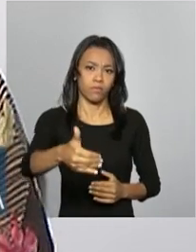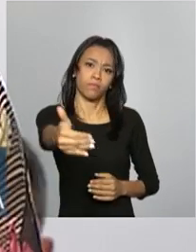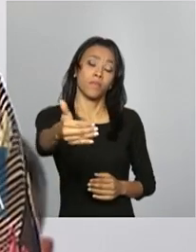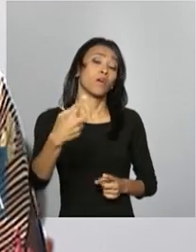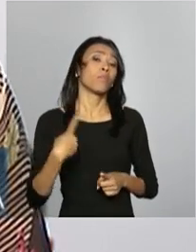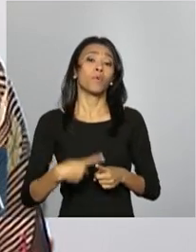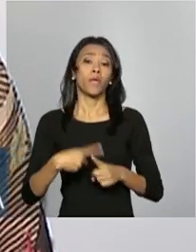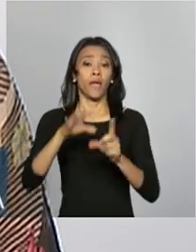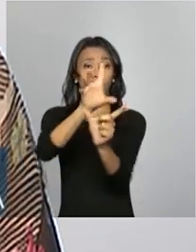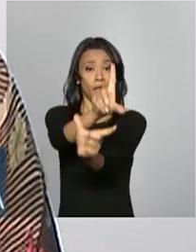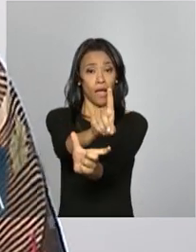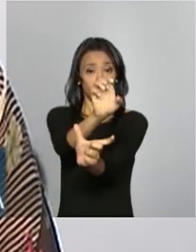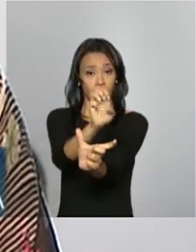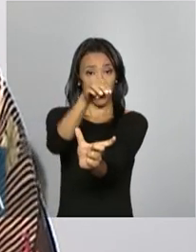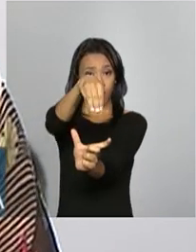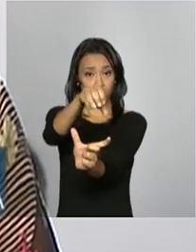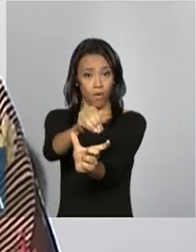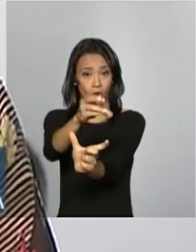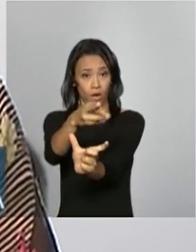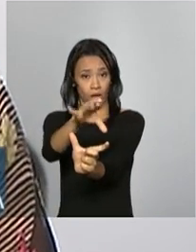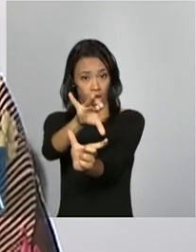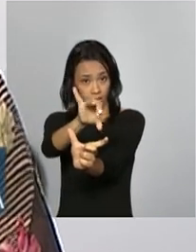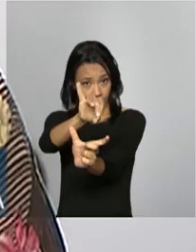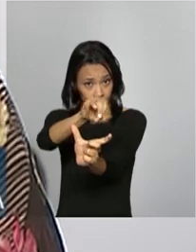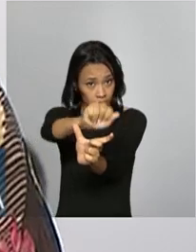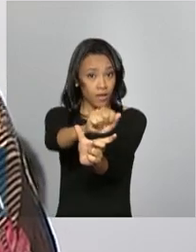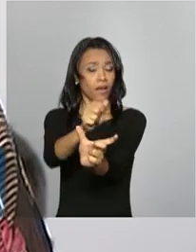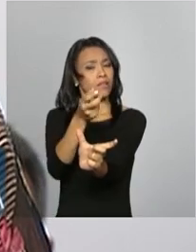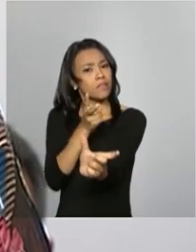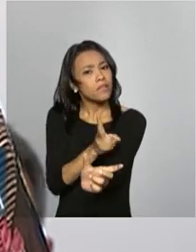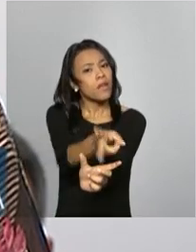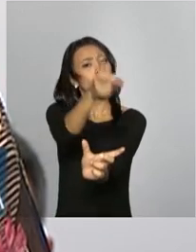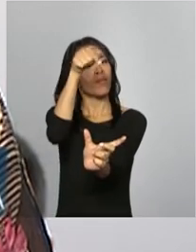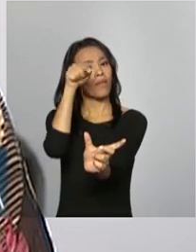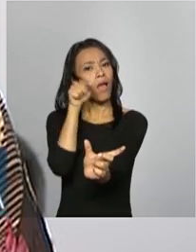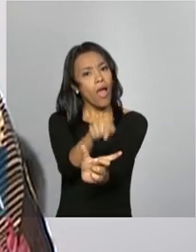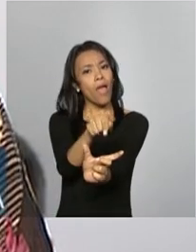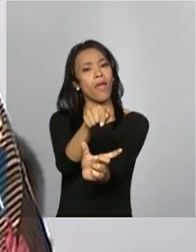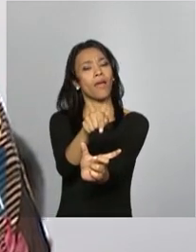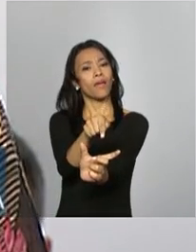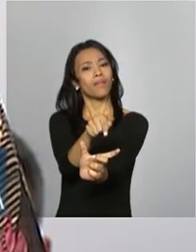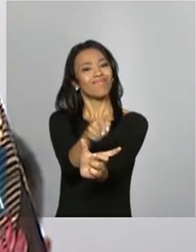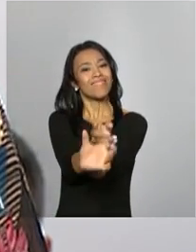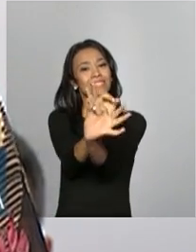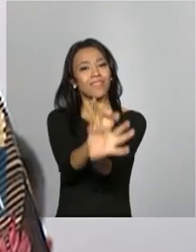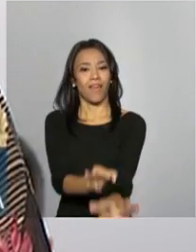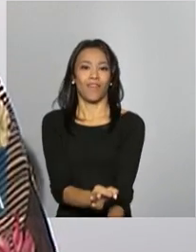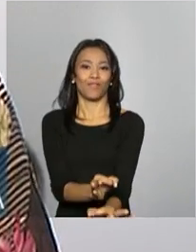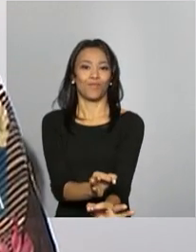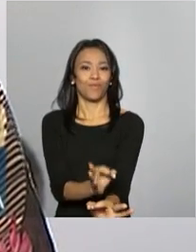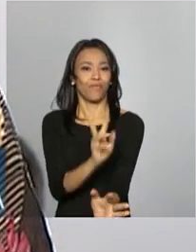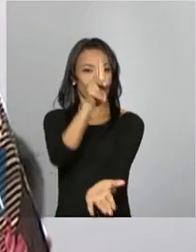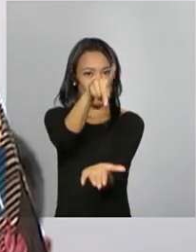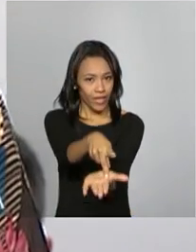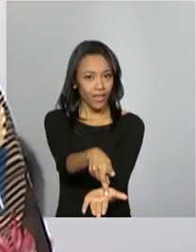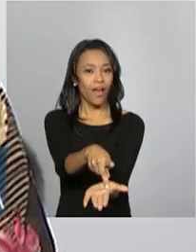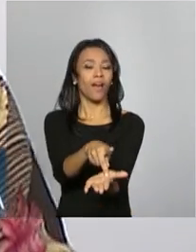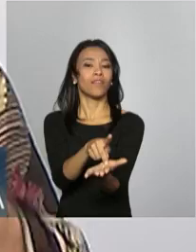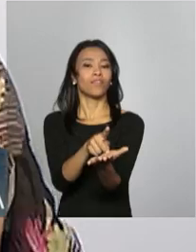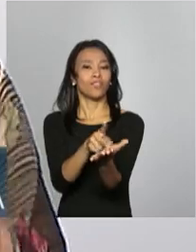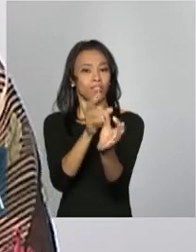a democracia sempre foi e será o lado certo, o lado verdadeiro,